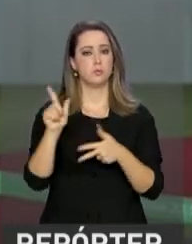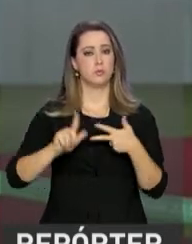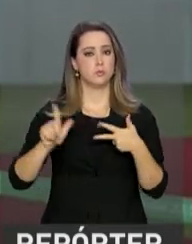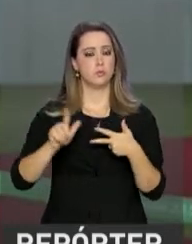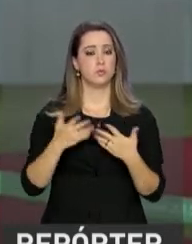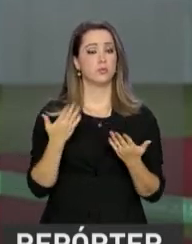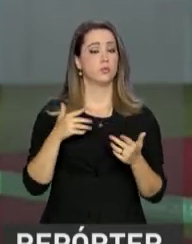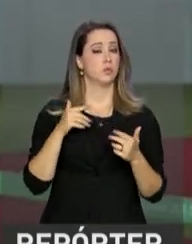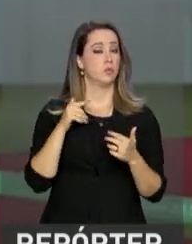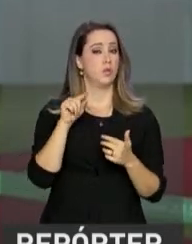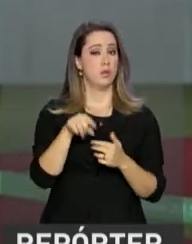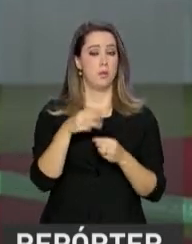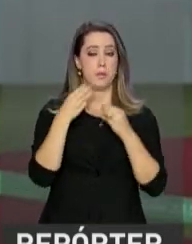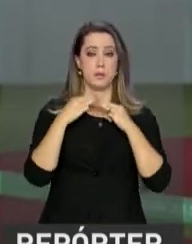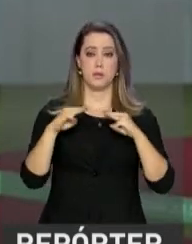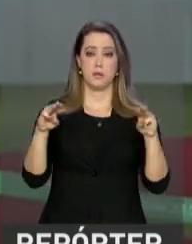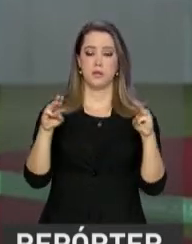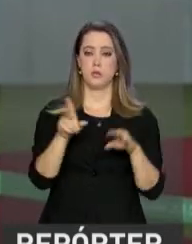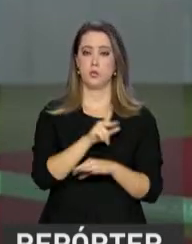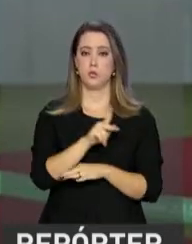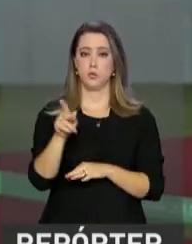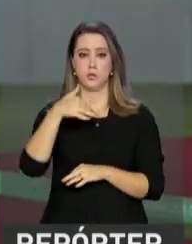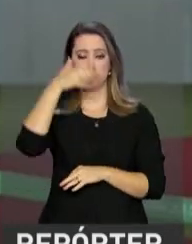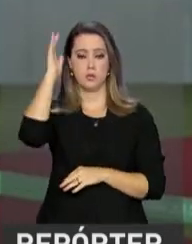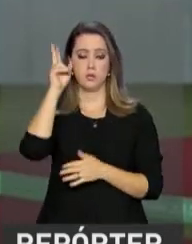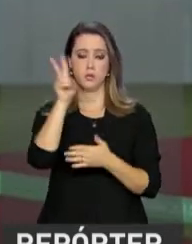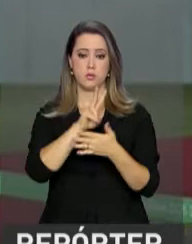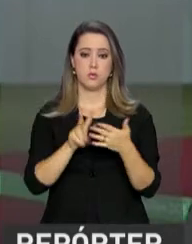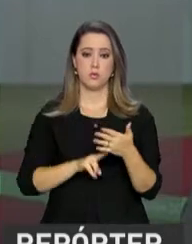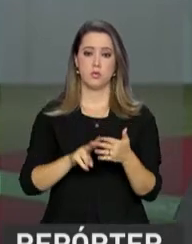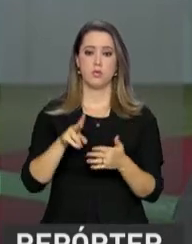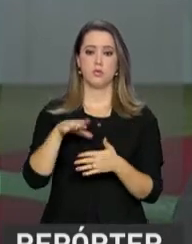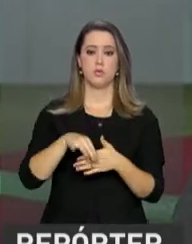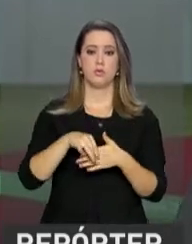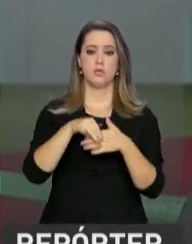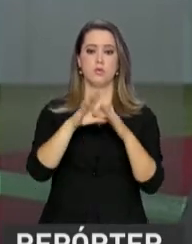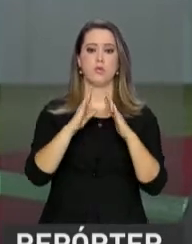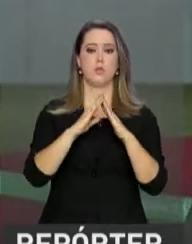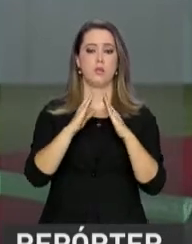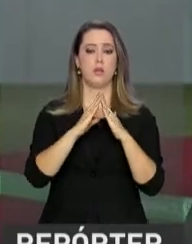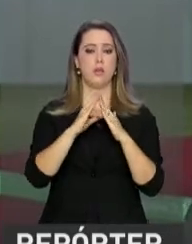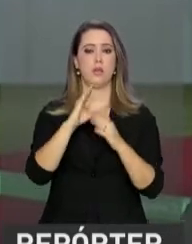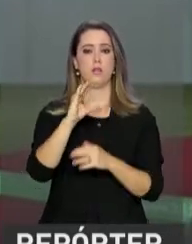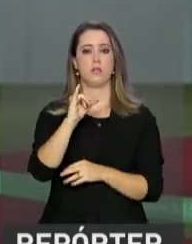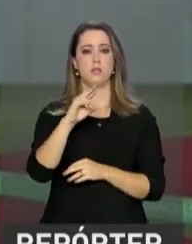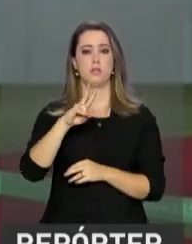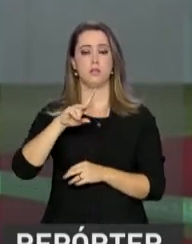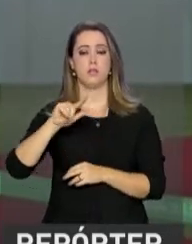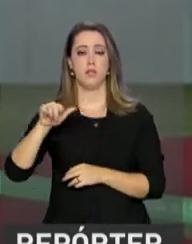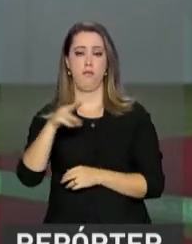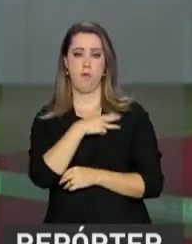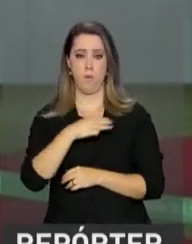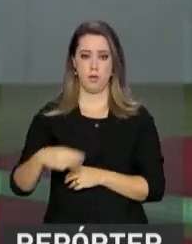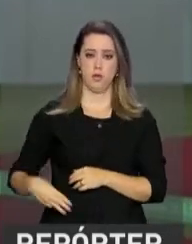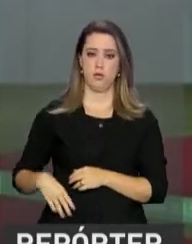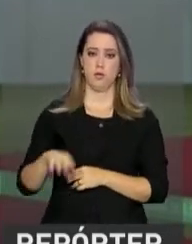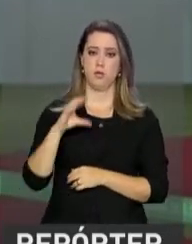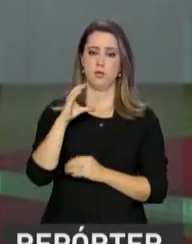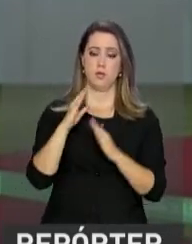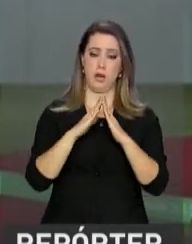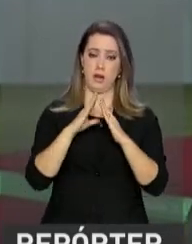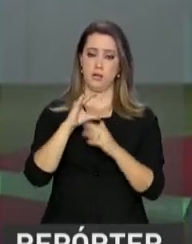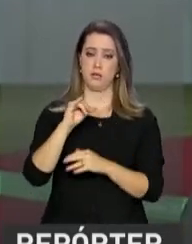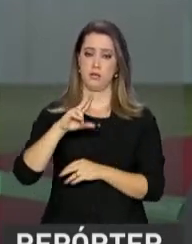a expectativa é que essa mensagem presidencial seja lida pelo ministro-chefe da casa civil eliseu padilha a expectativa é que essa